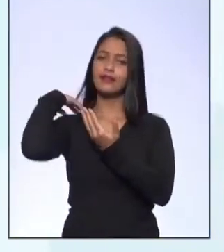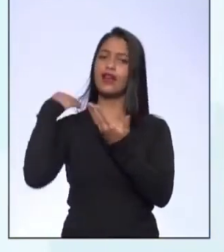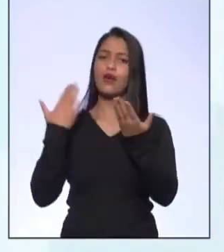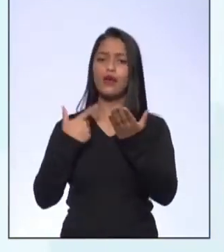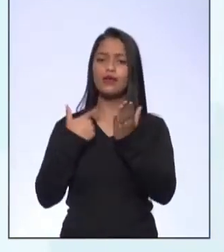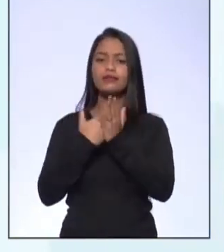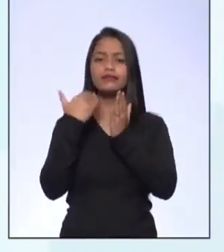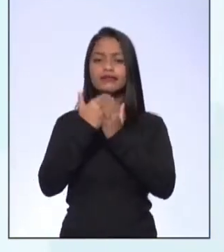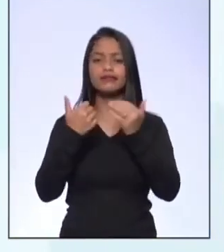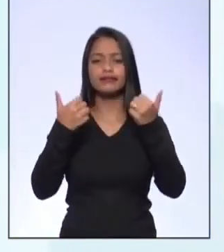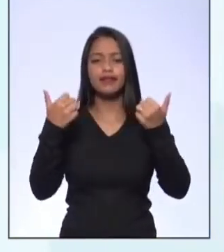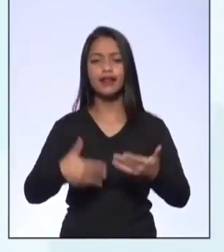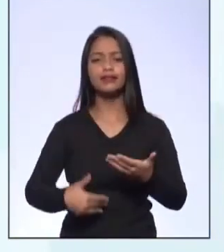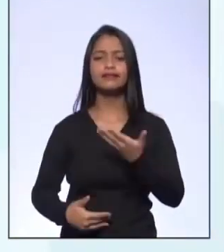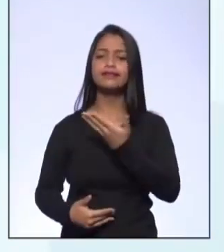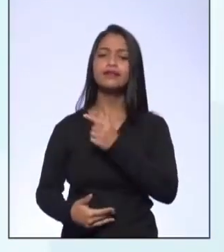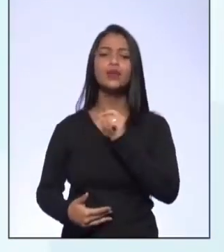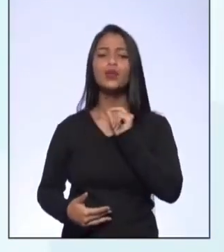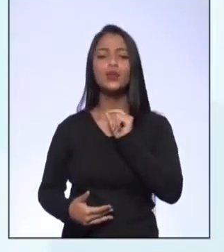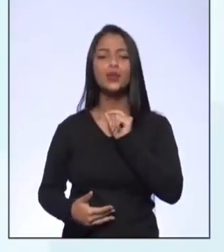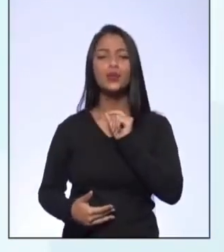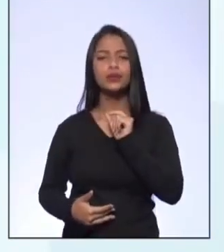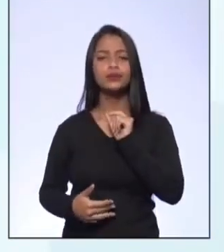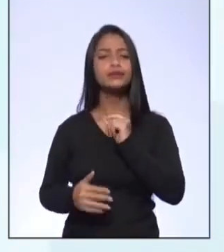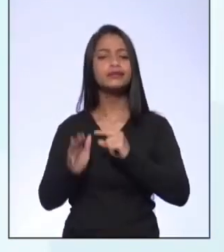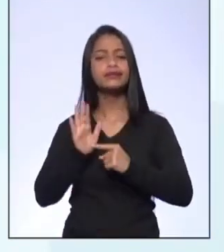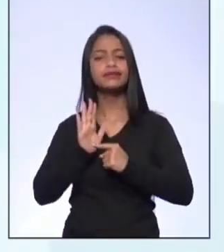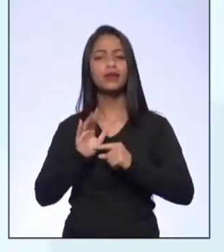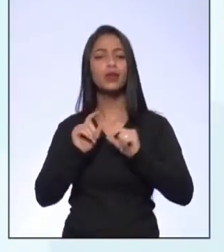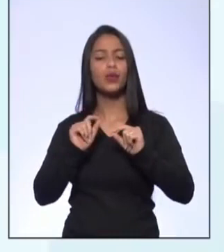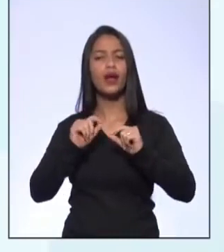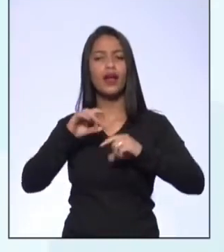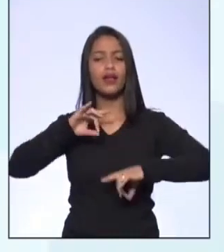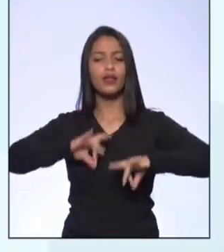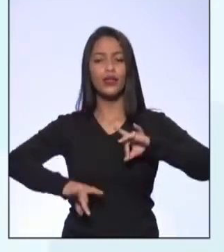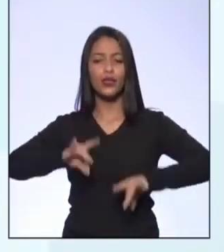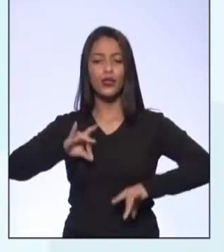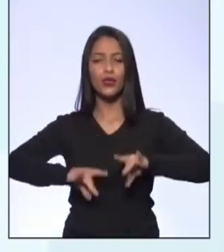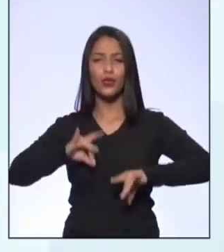daqui a pouquinho. Essa figurinha está mostrando o nosso sistema endócrino.